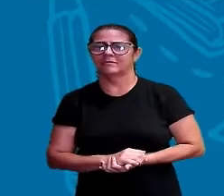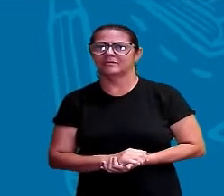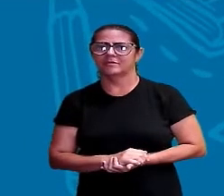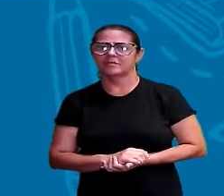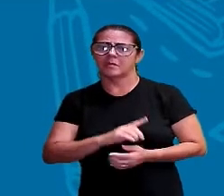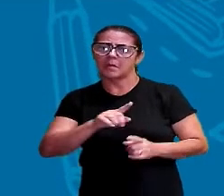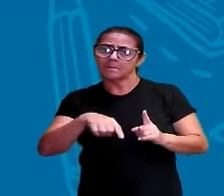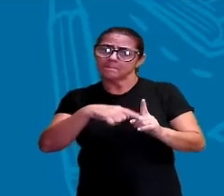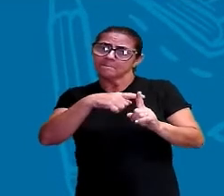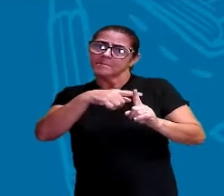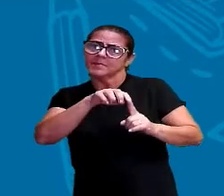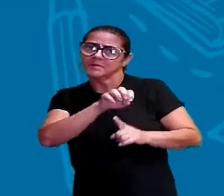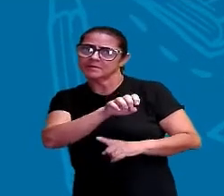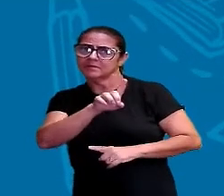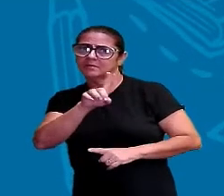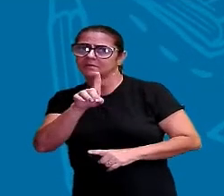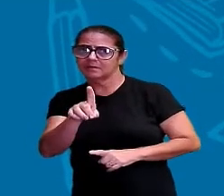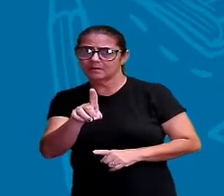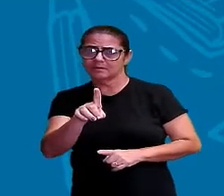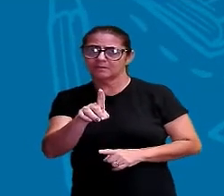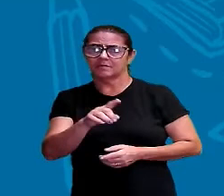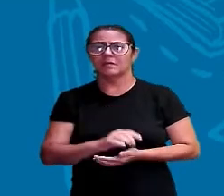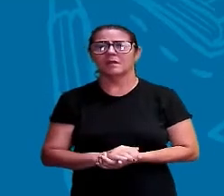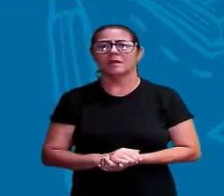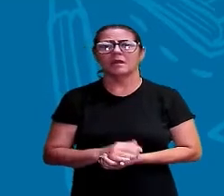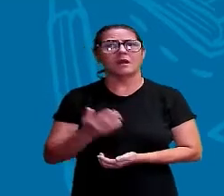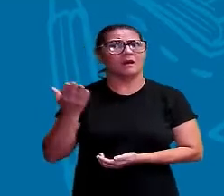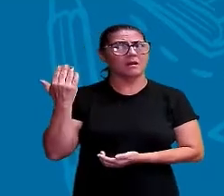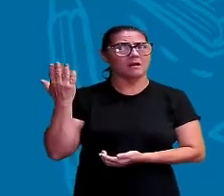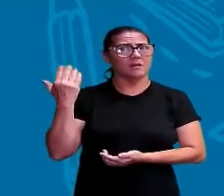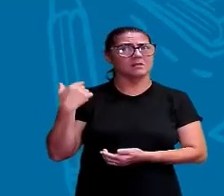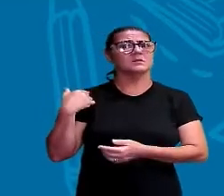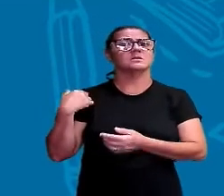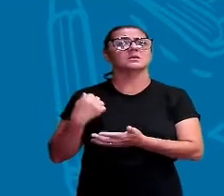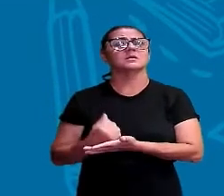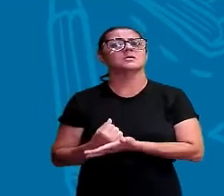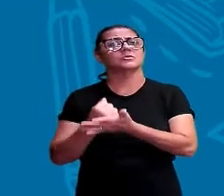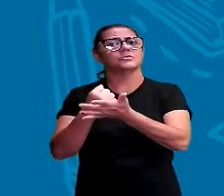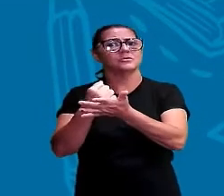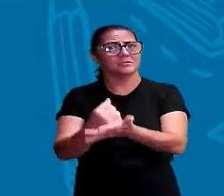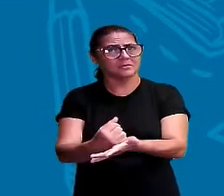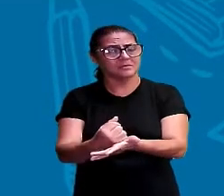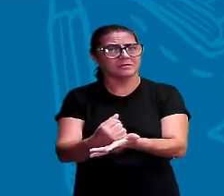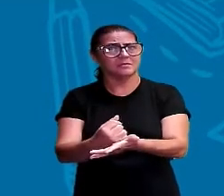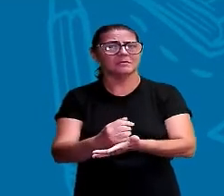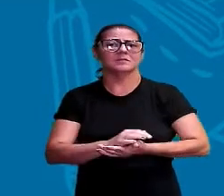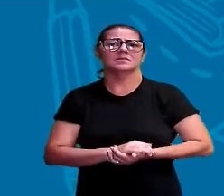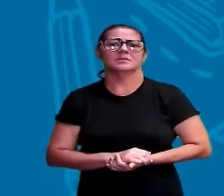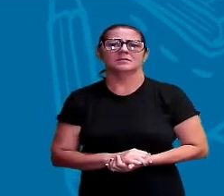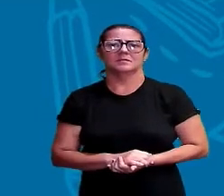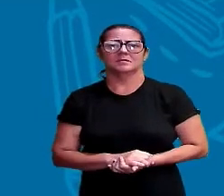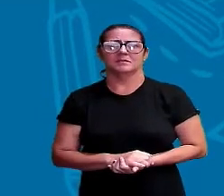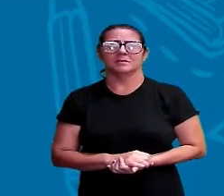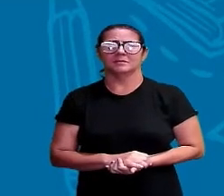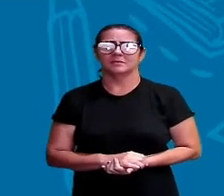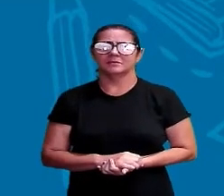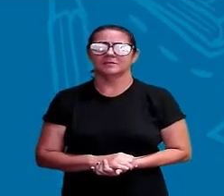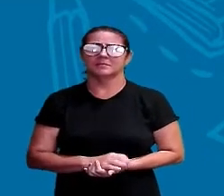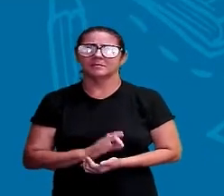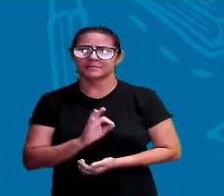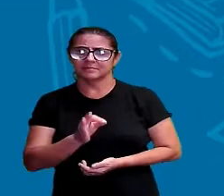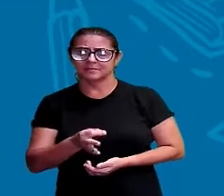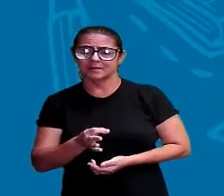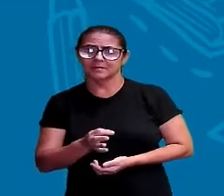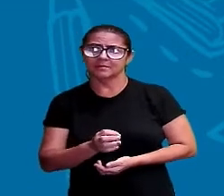que eu acrescento? O ed, e aí se transforma em quem? Helped. Helped, ajudou. Certinho,